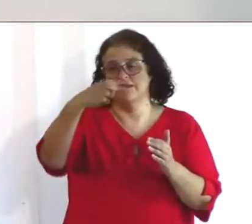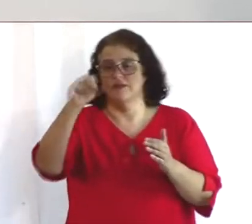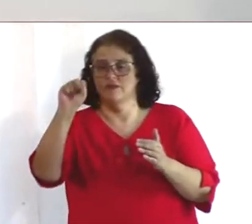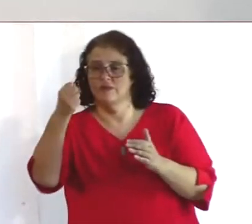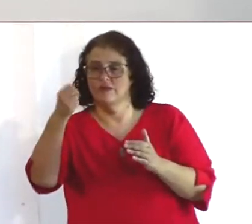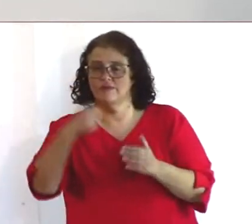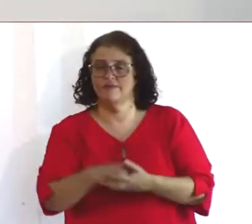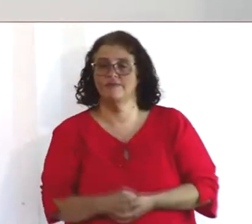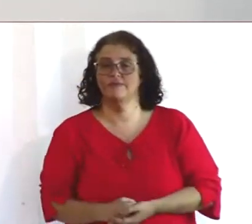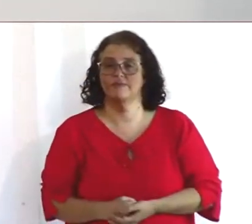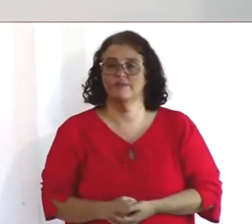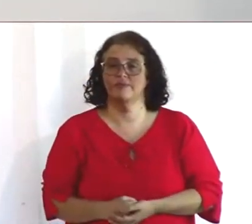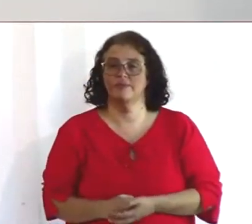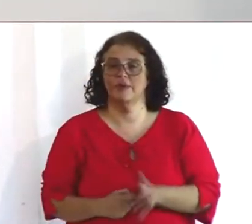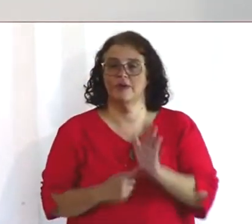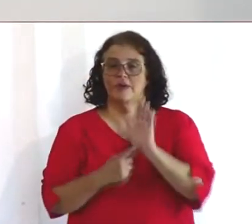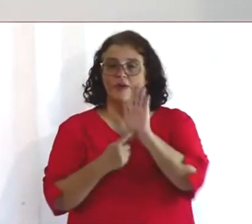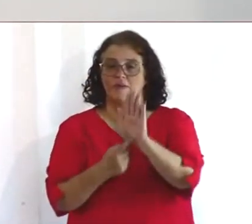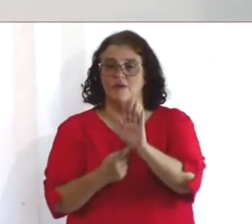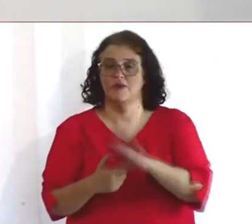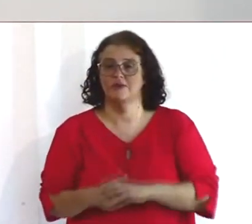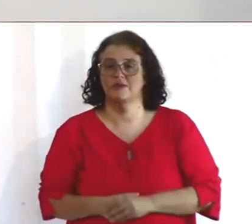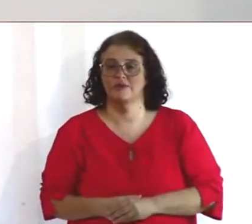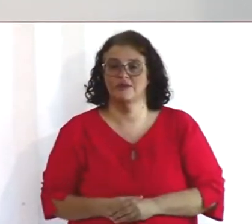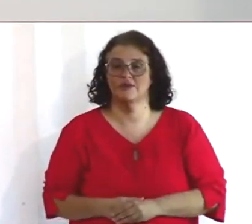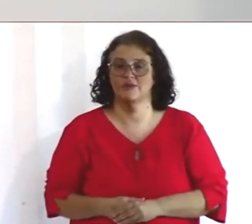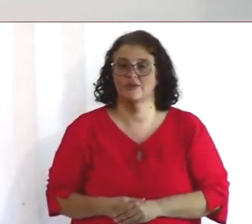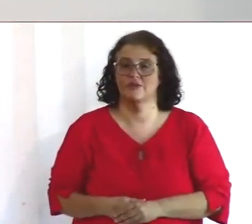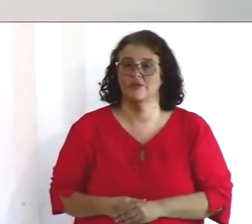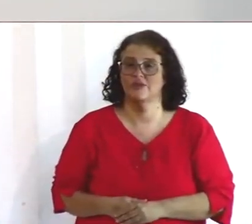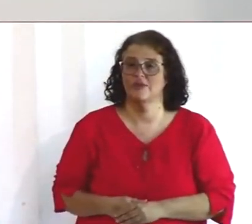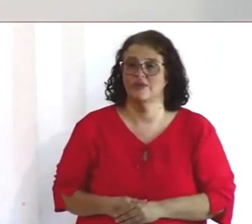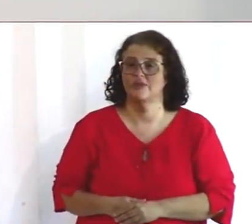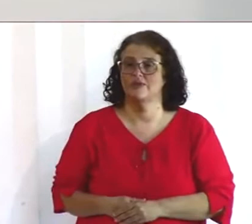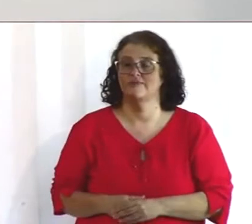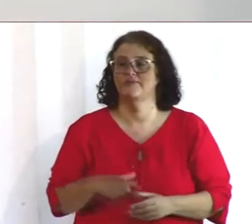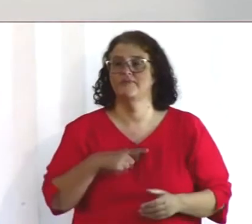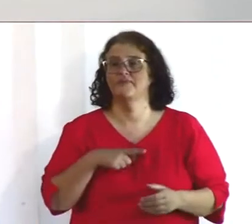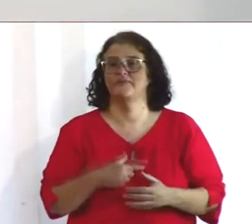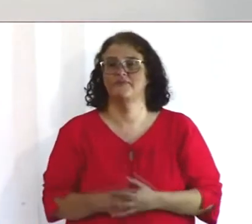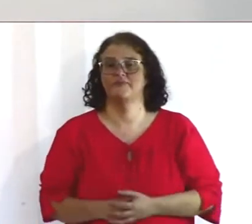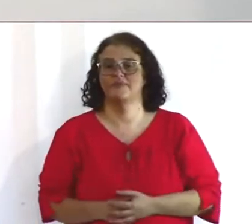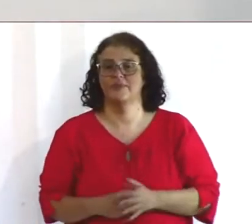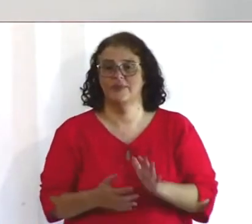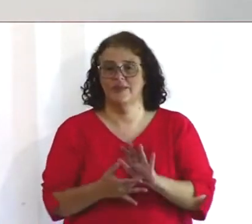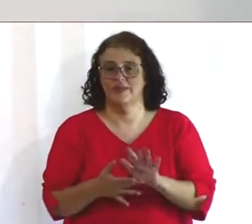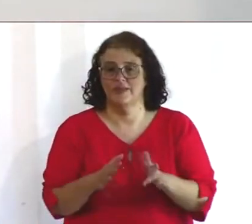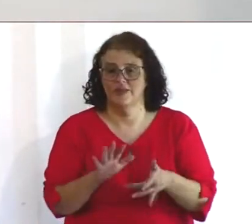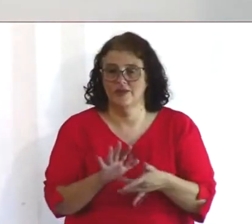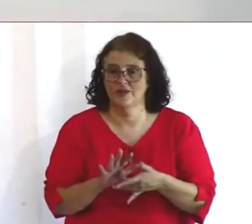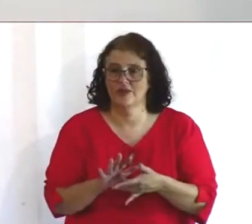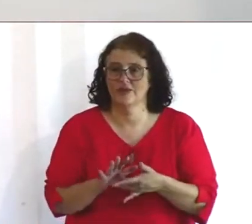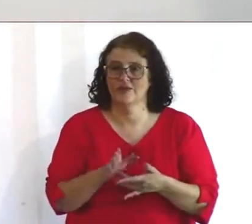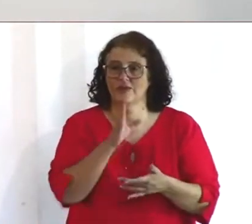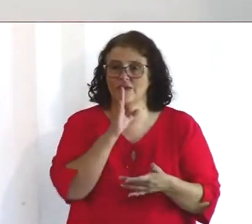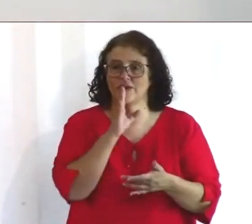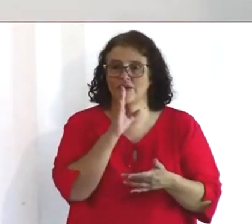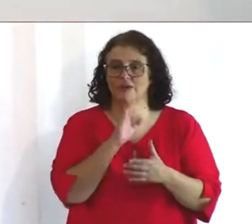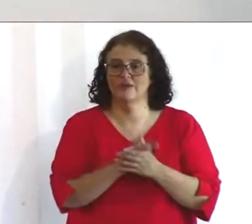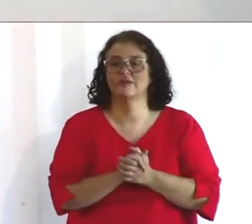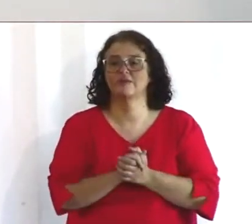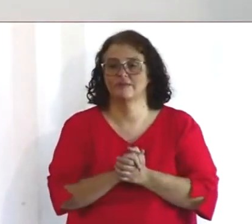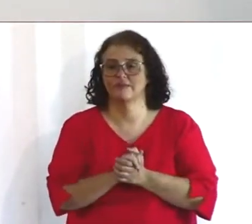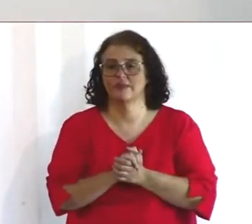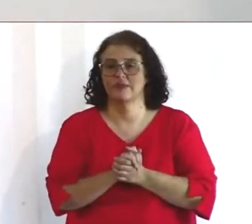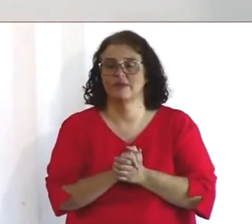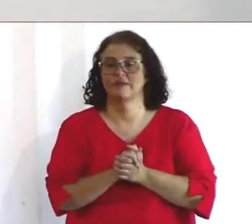isso mostra o começo do dia de Jesus em Cafarnaum. Jesus chega a Cafarnaum, e